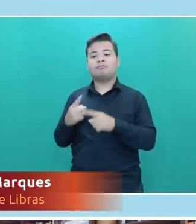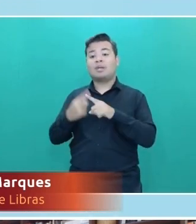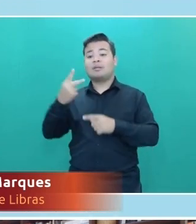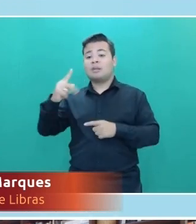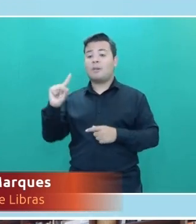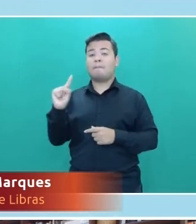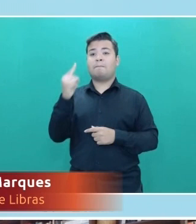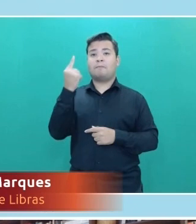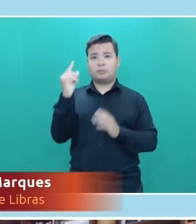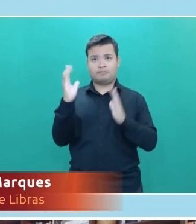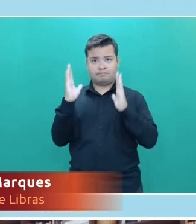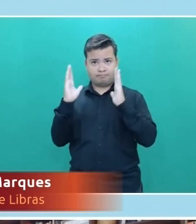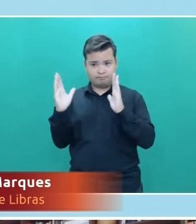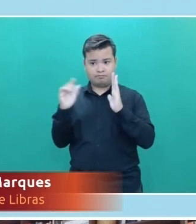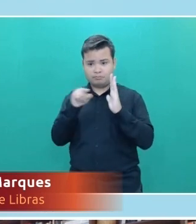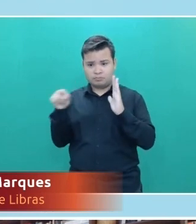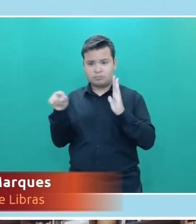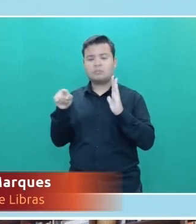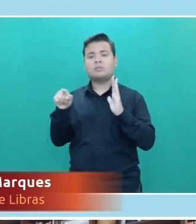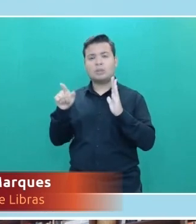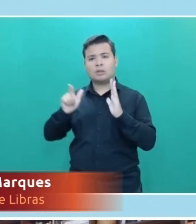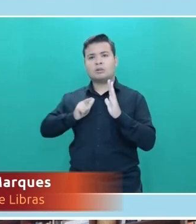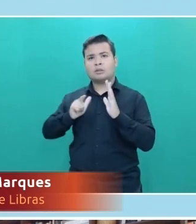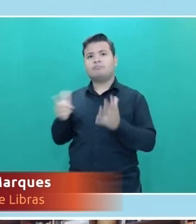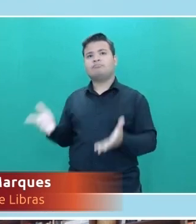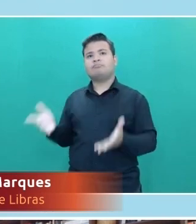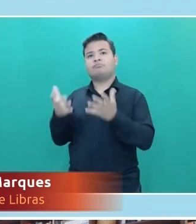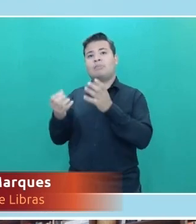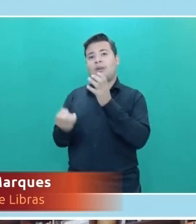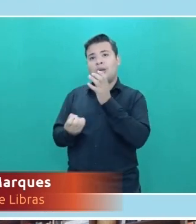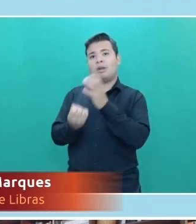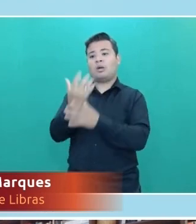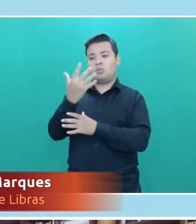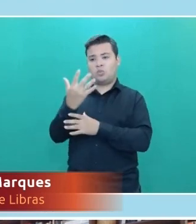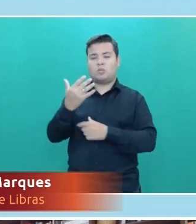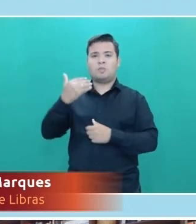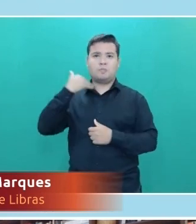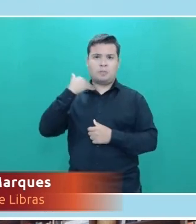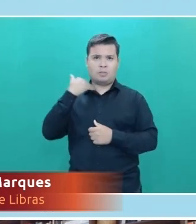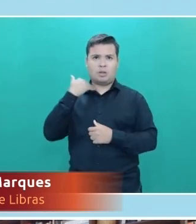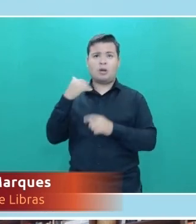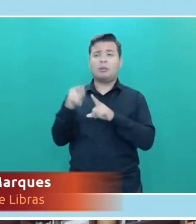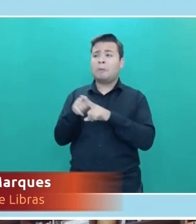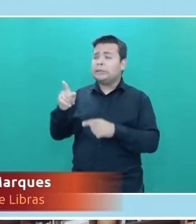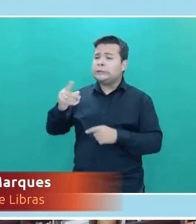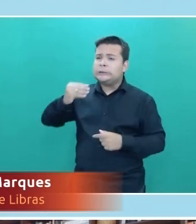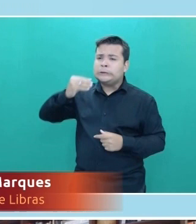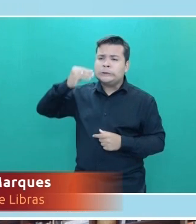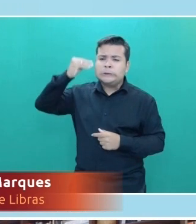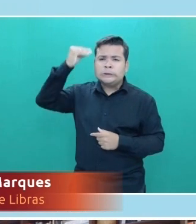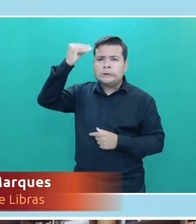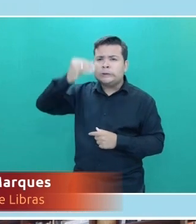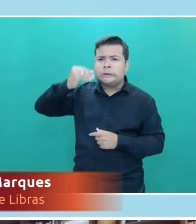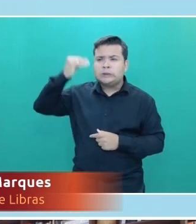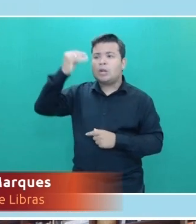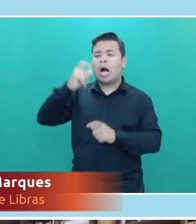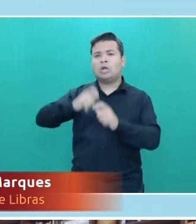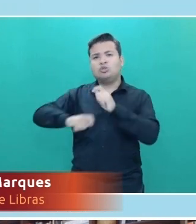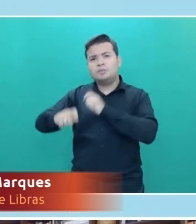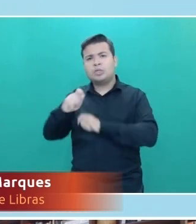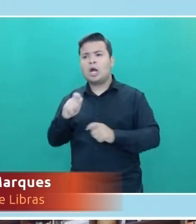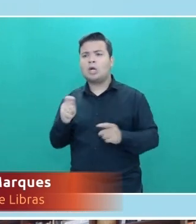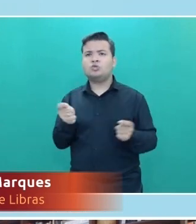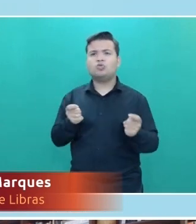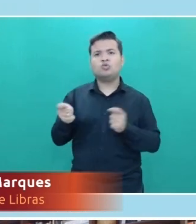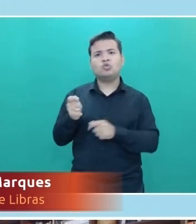mandato a conferência de criação do banco. E a Dilma tem muita experiência, né, administrativa, de gestão,